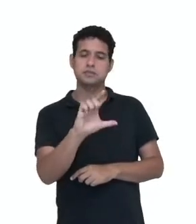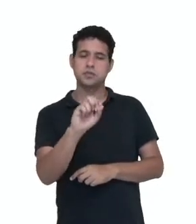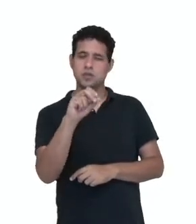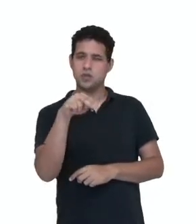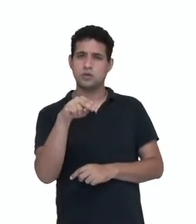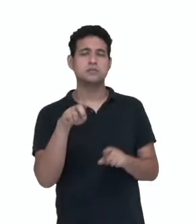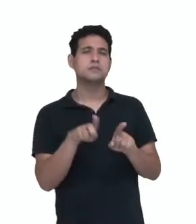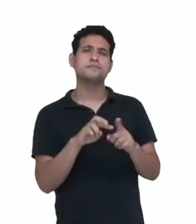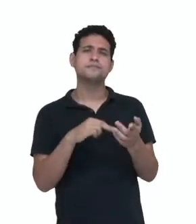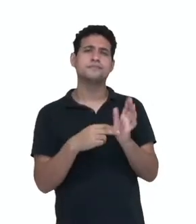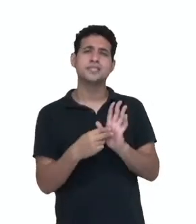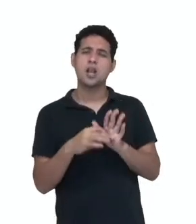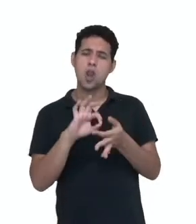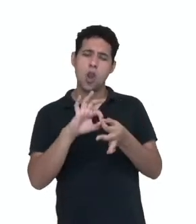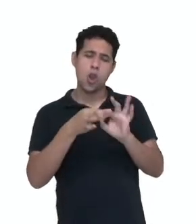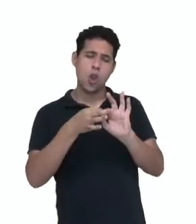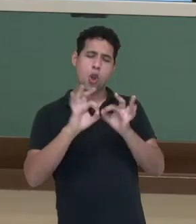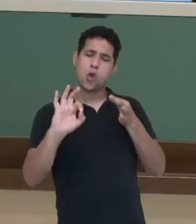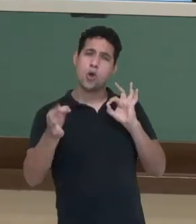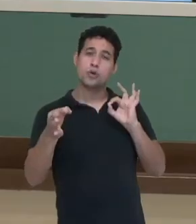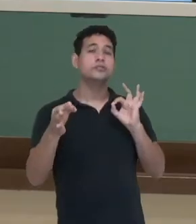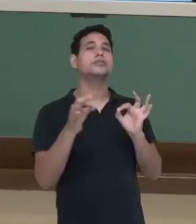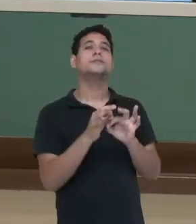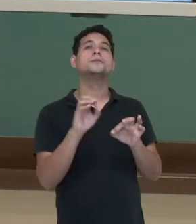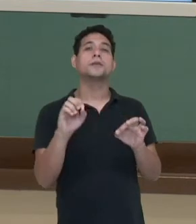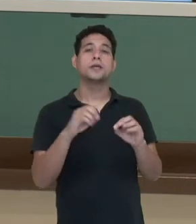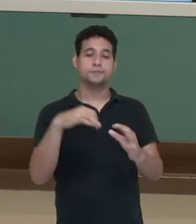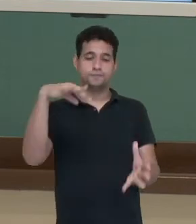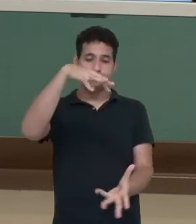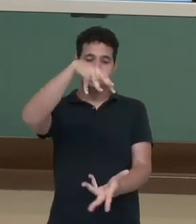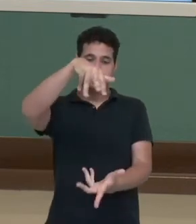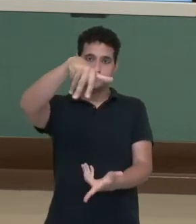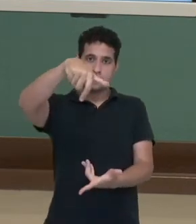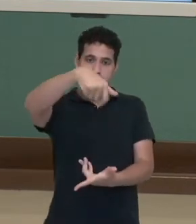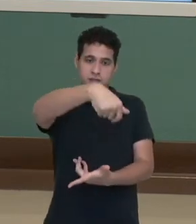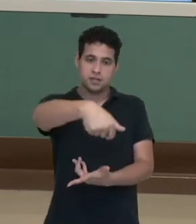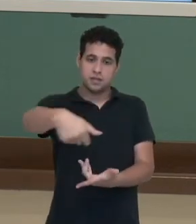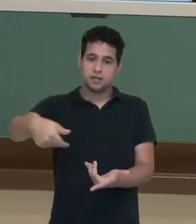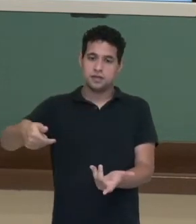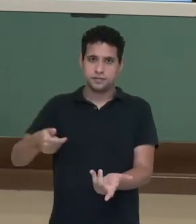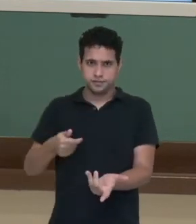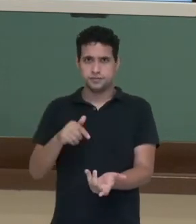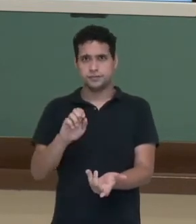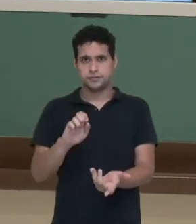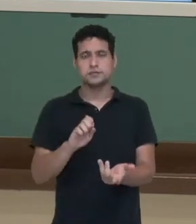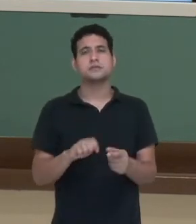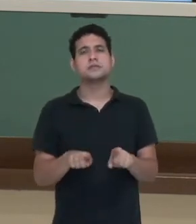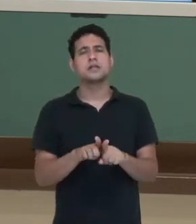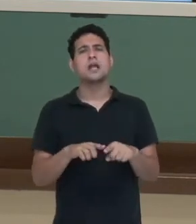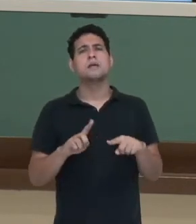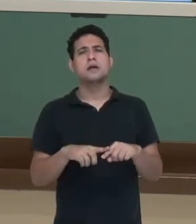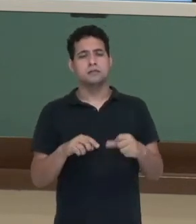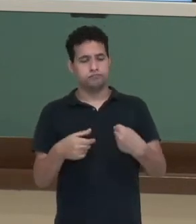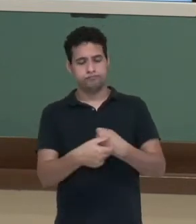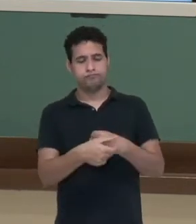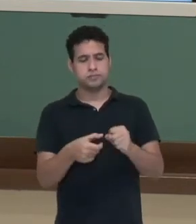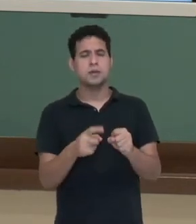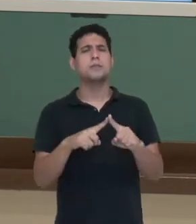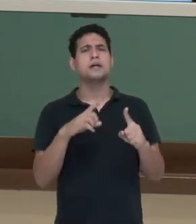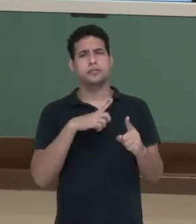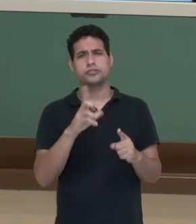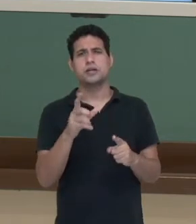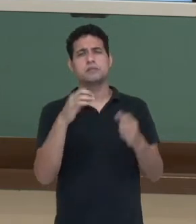extratropical quando está muito longe do Equador, certo? Na linha do Equador. E aqui, já que falamos